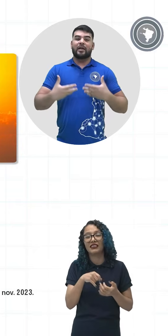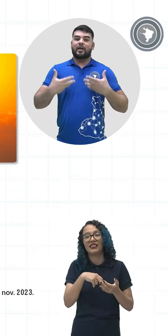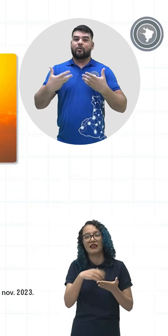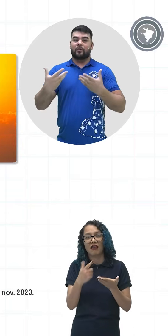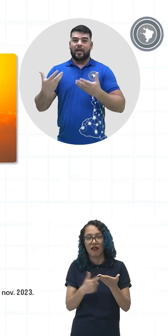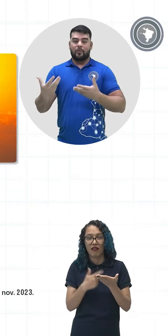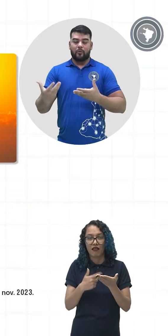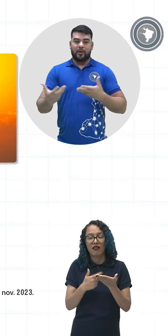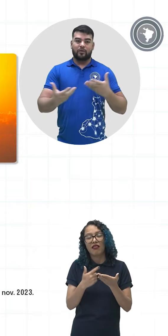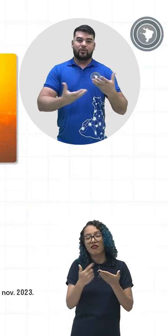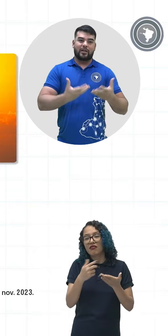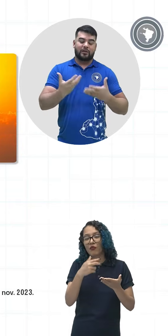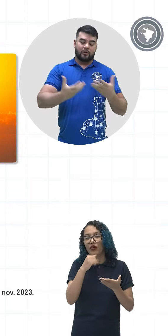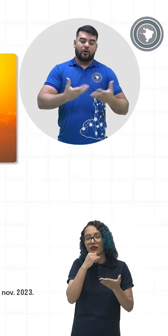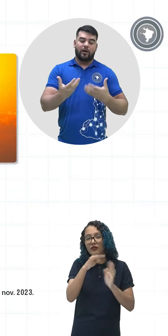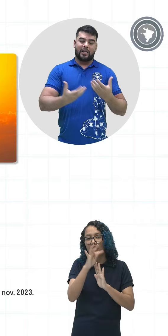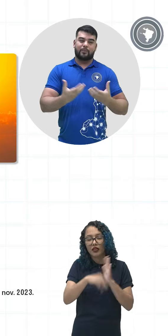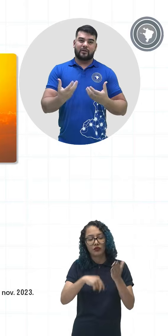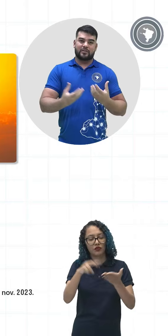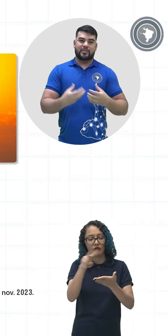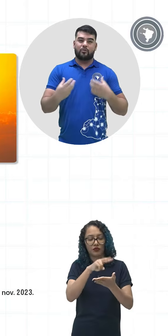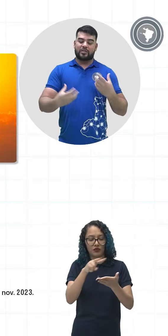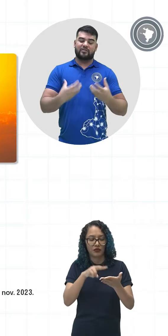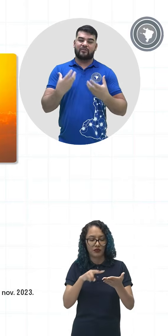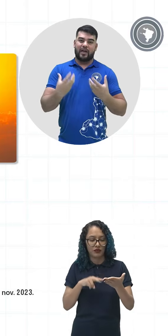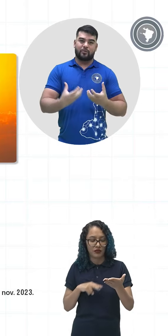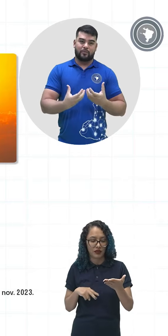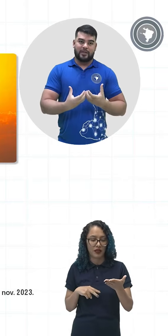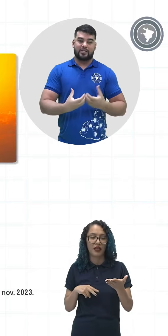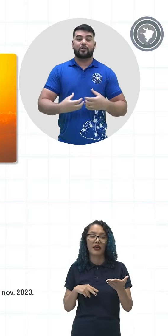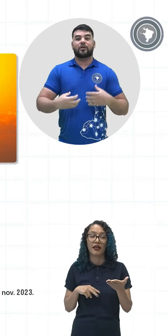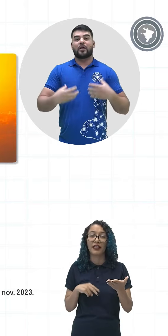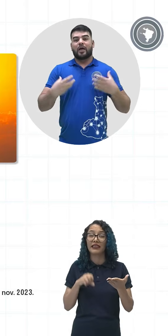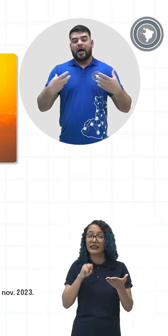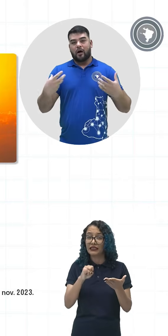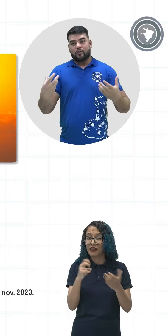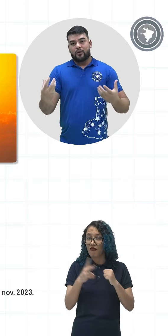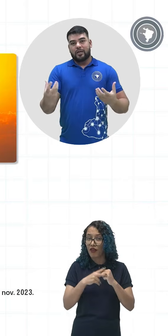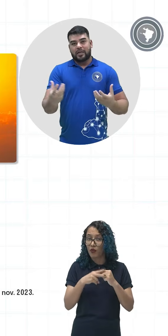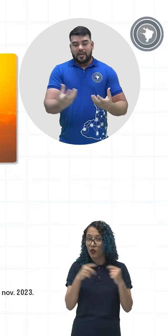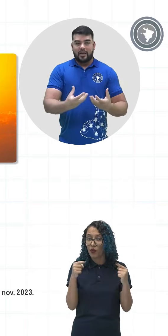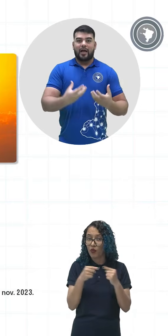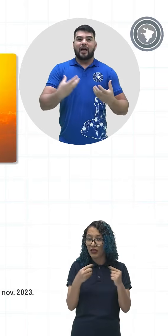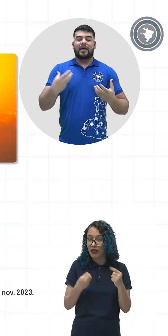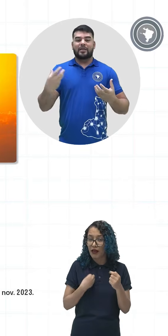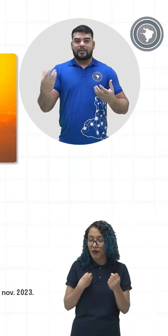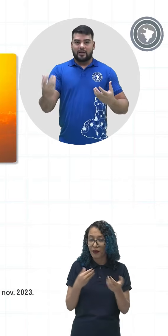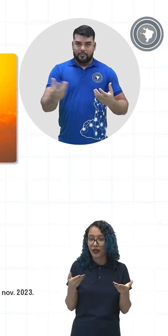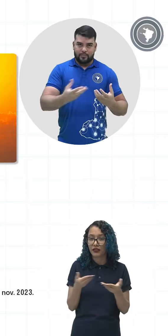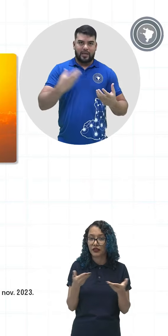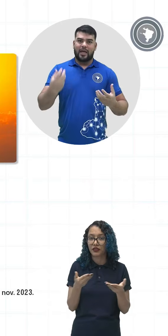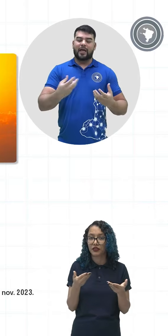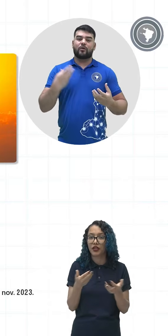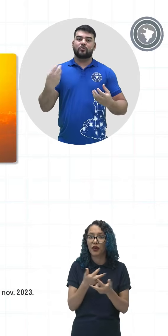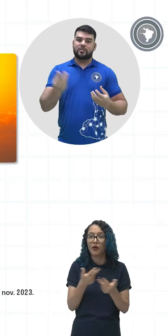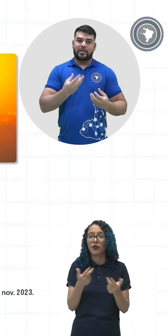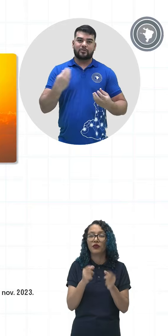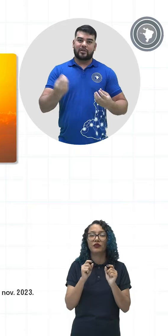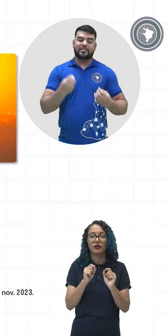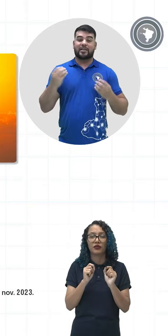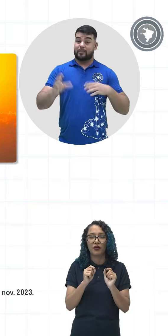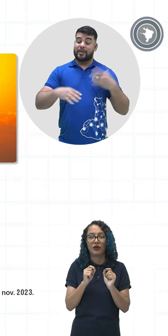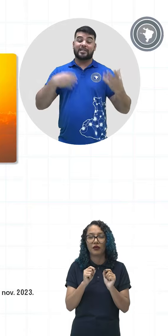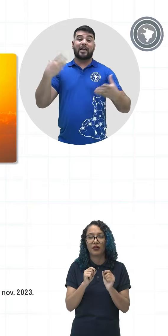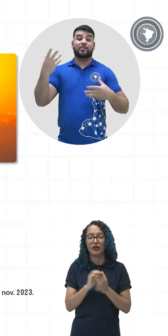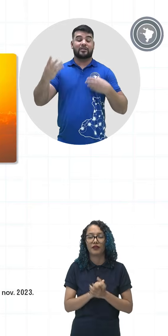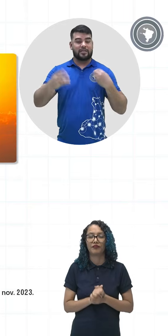texto, em qualquer momento, ele coloca ali para você, com esse verbo no presente, algo que ainda é consenso